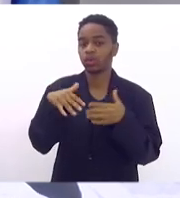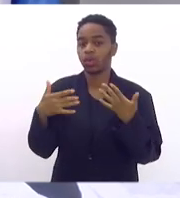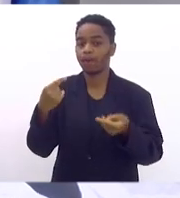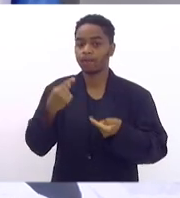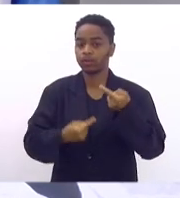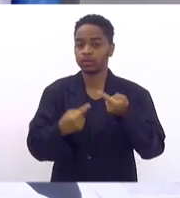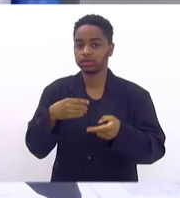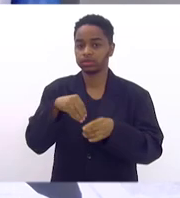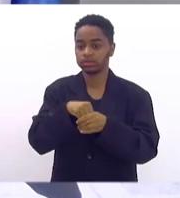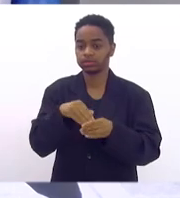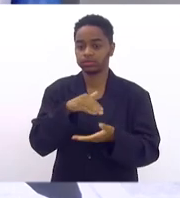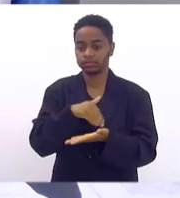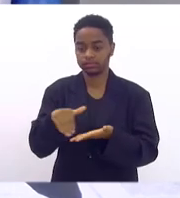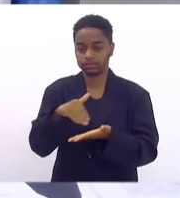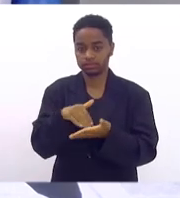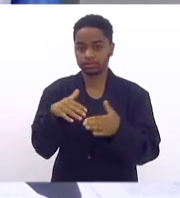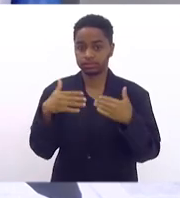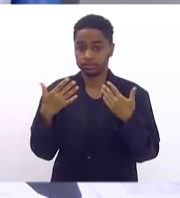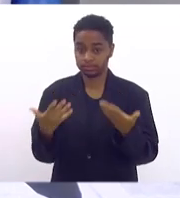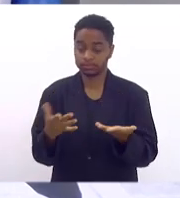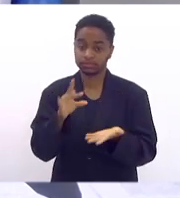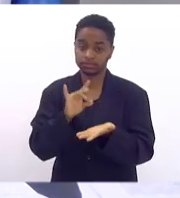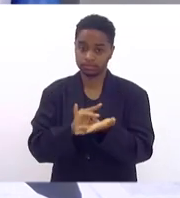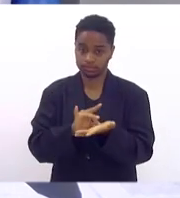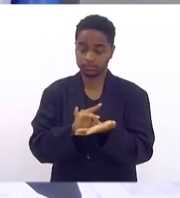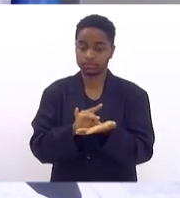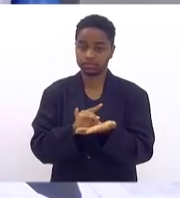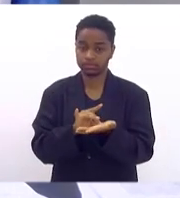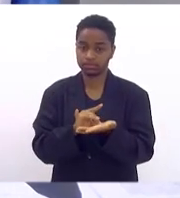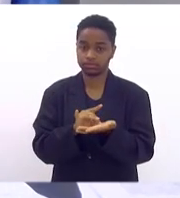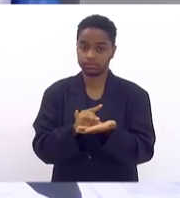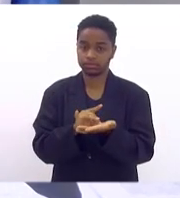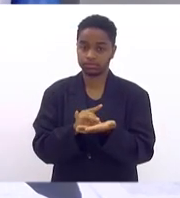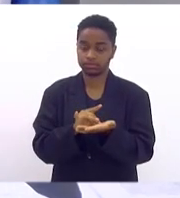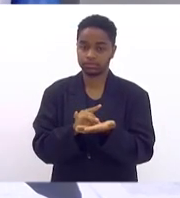da secretaria. Então, de fato, não,